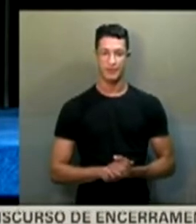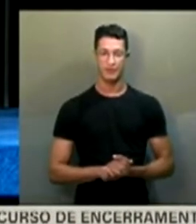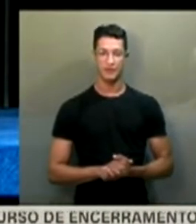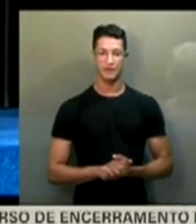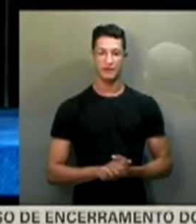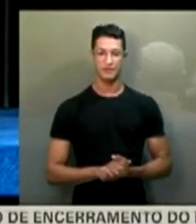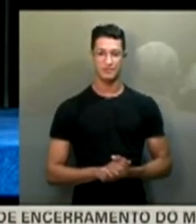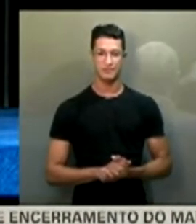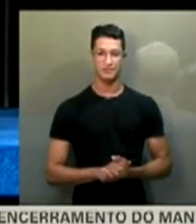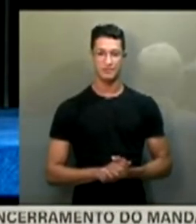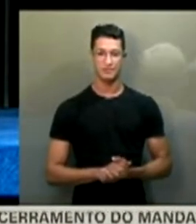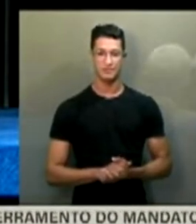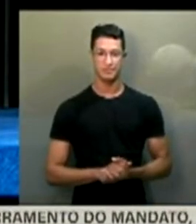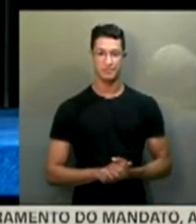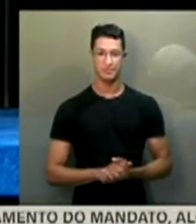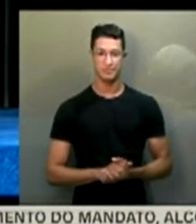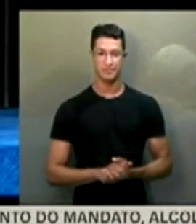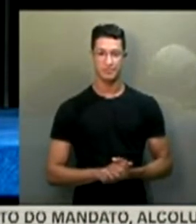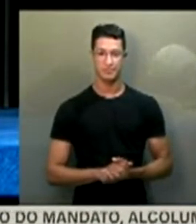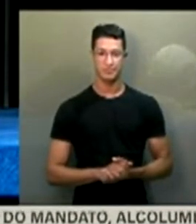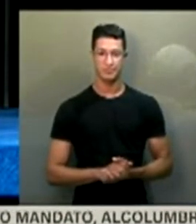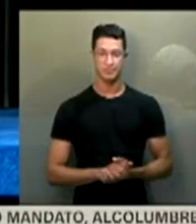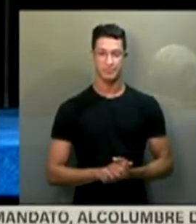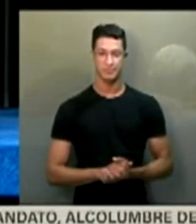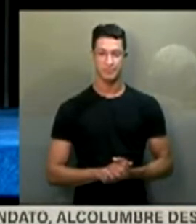Pera, tá bom.